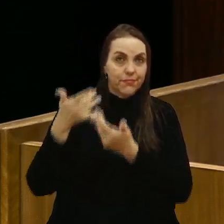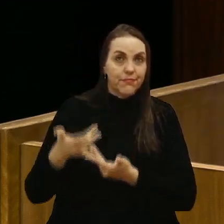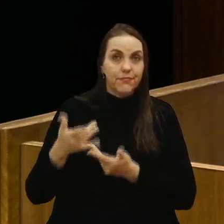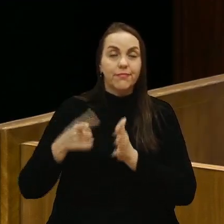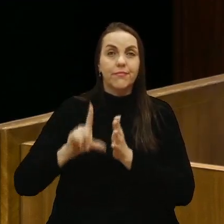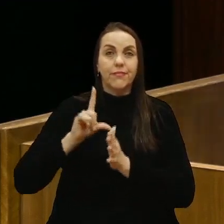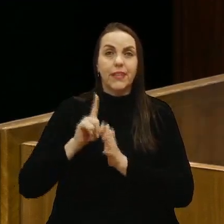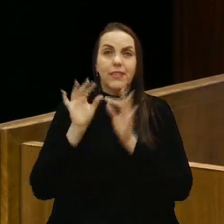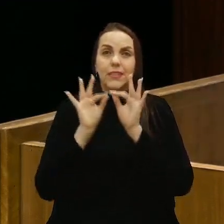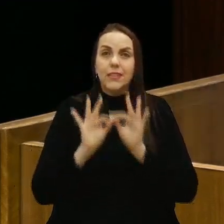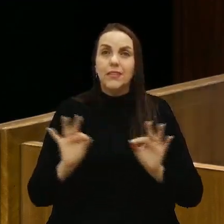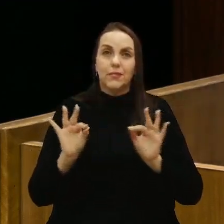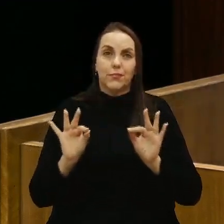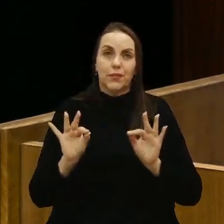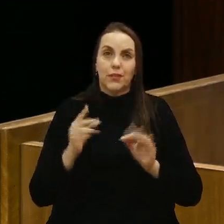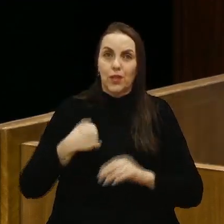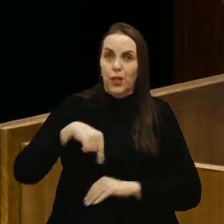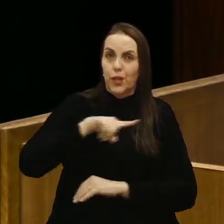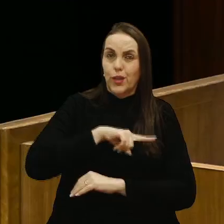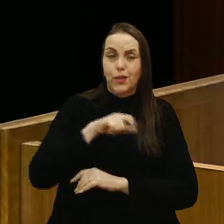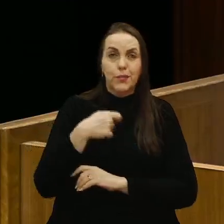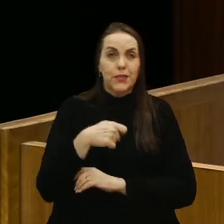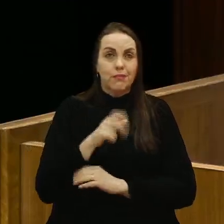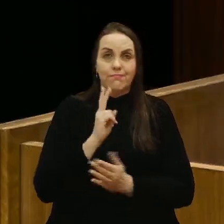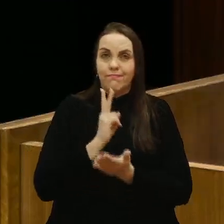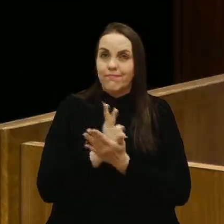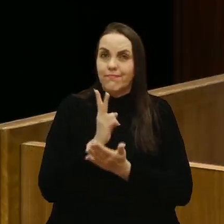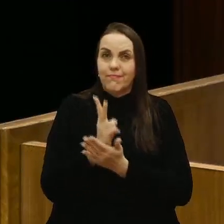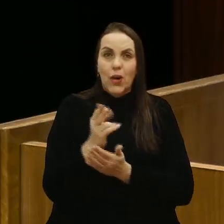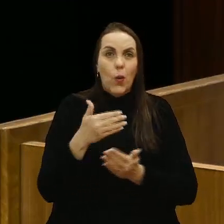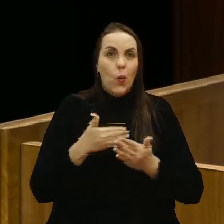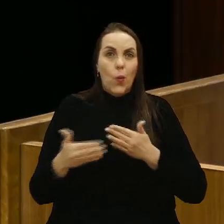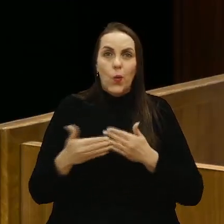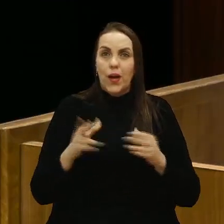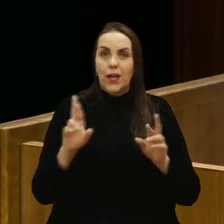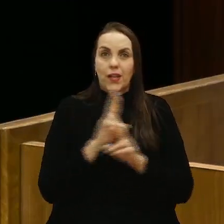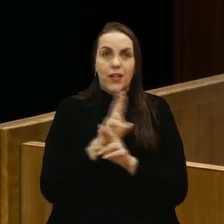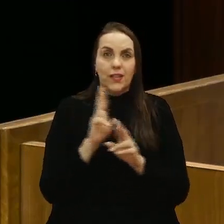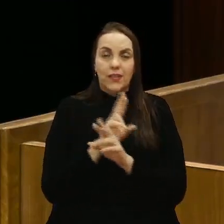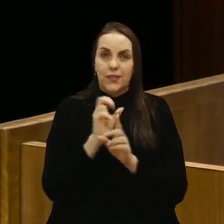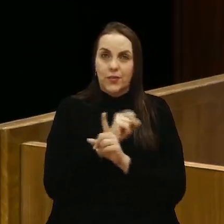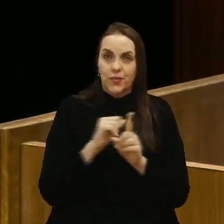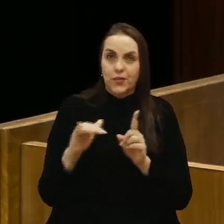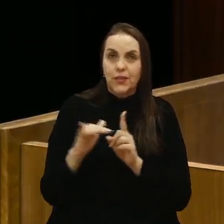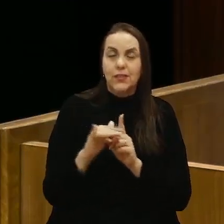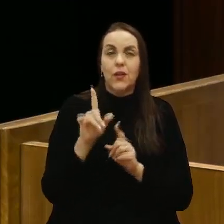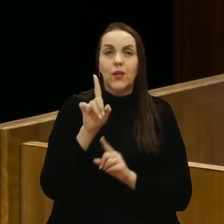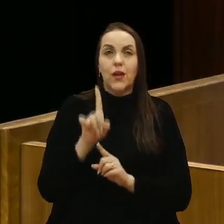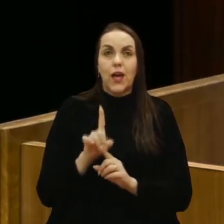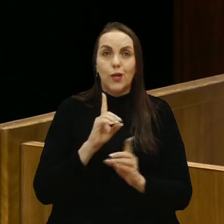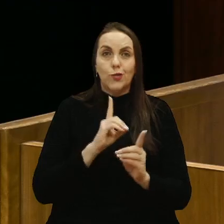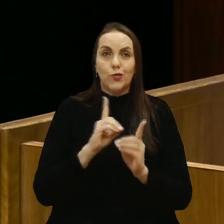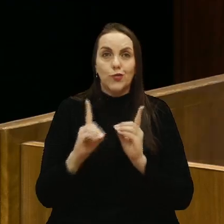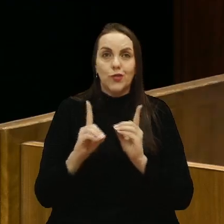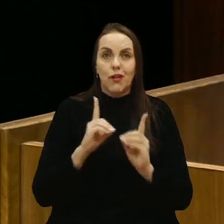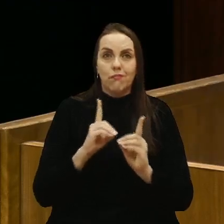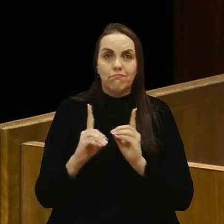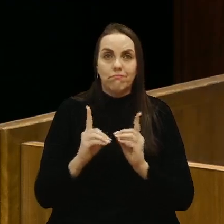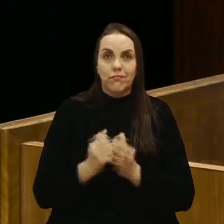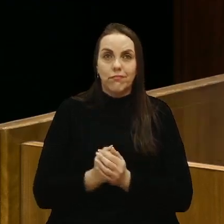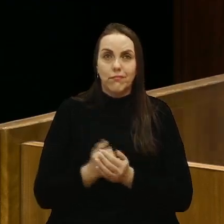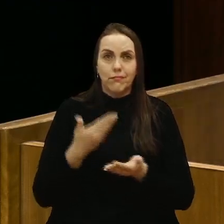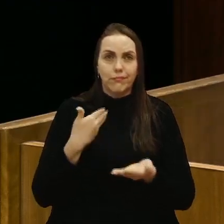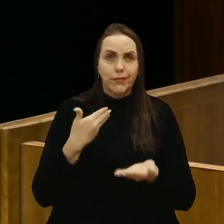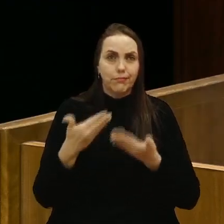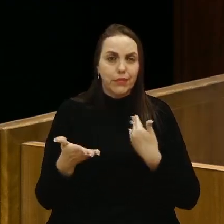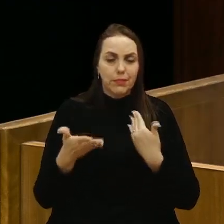algo simples, que a gente tem que ter sempre, em qualquer relação social, que é o diálogo. O